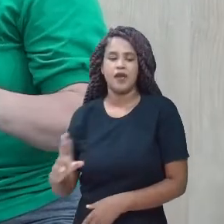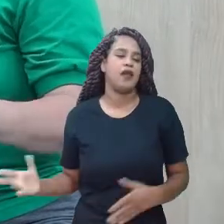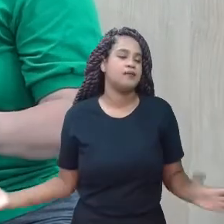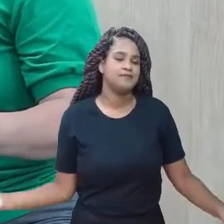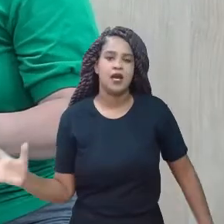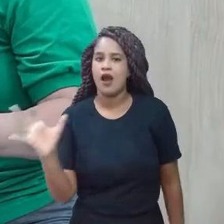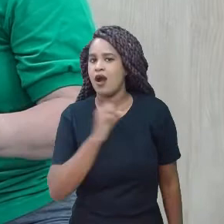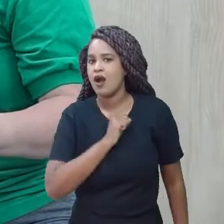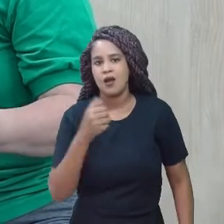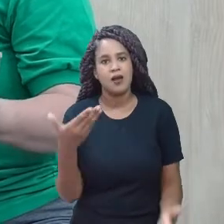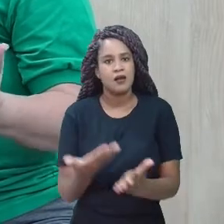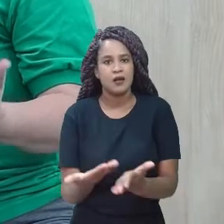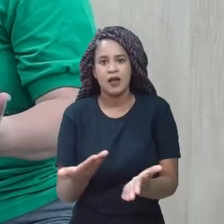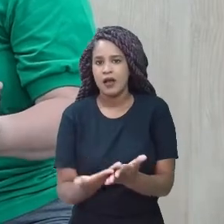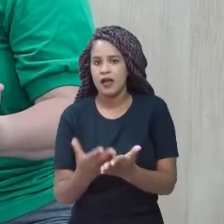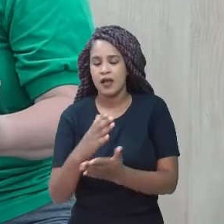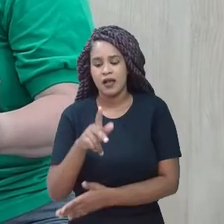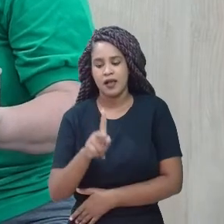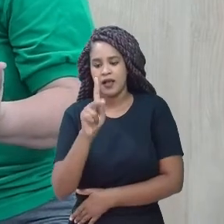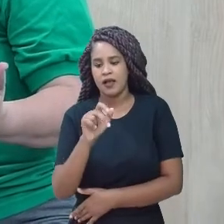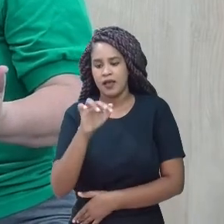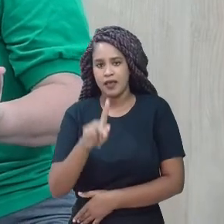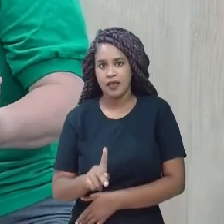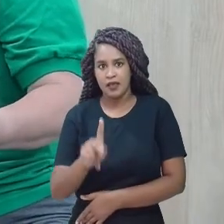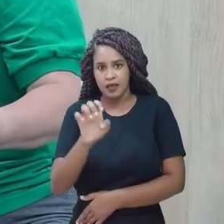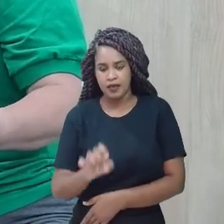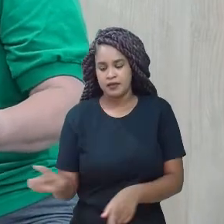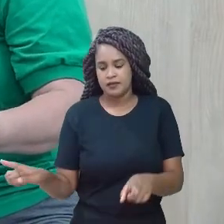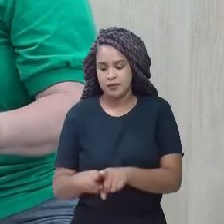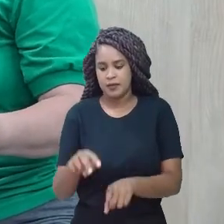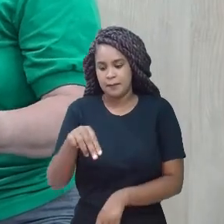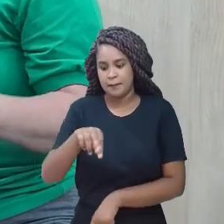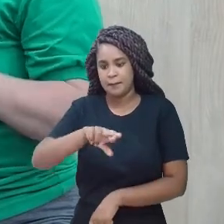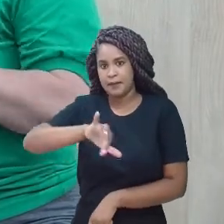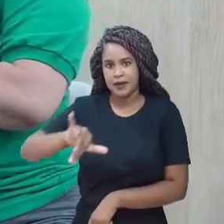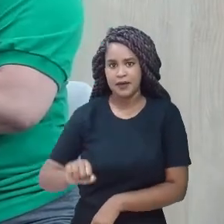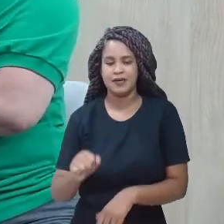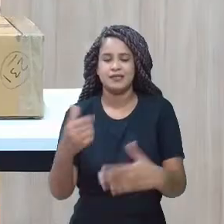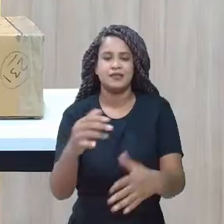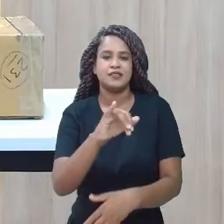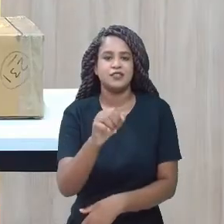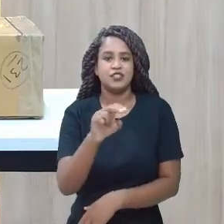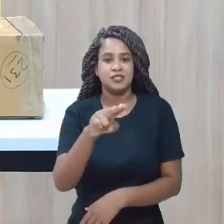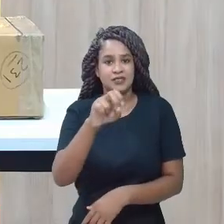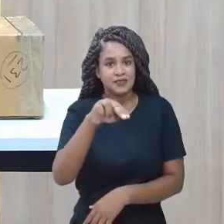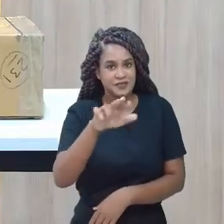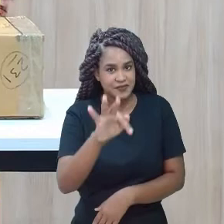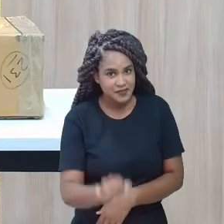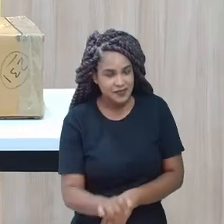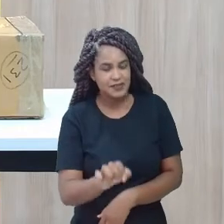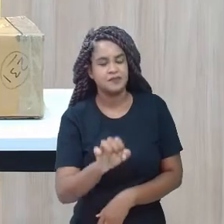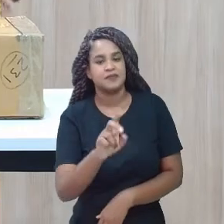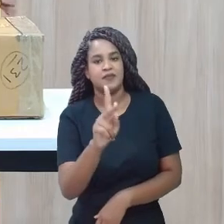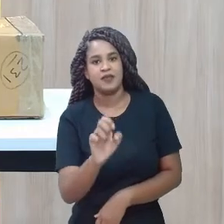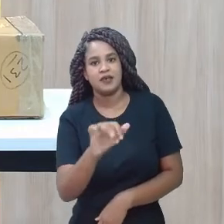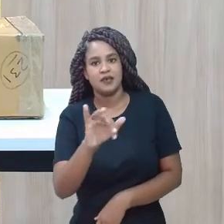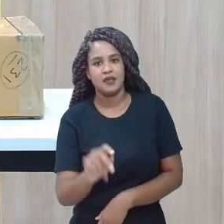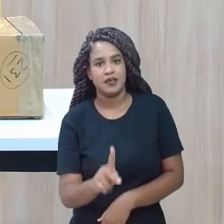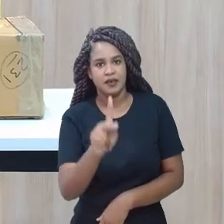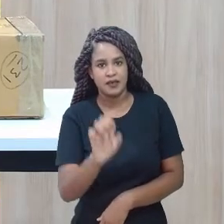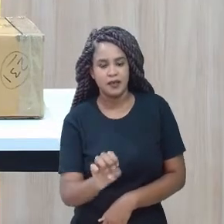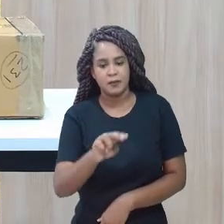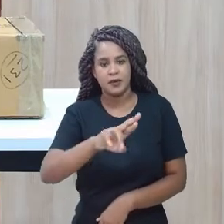adorando a aula. Oba. Kaique e Maria. Jennifer, Kaique, Maria, um